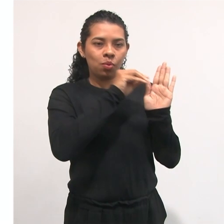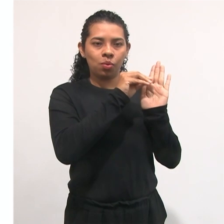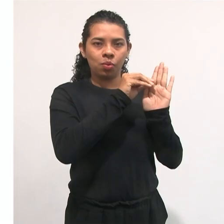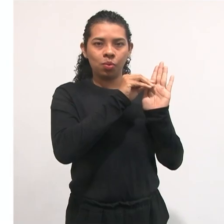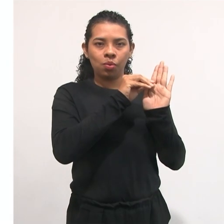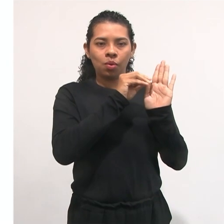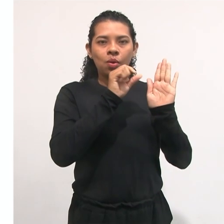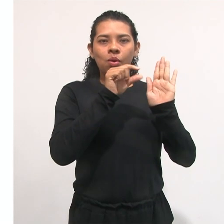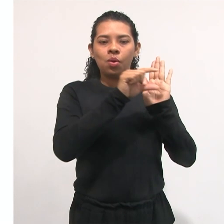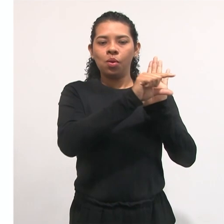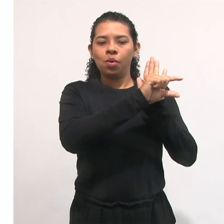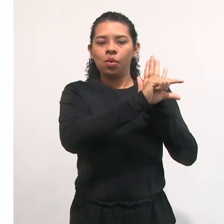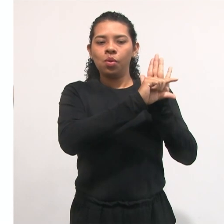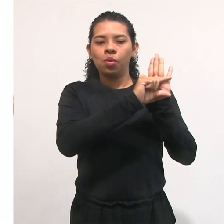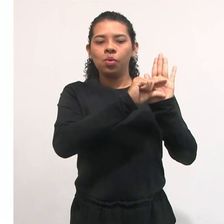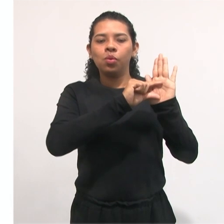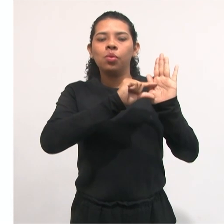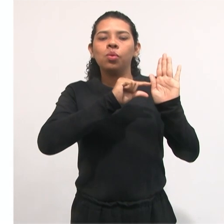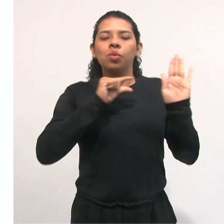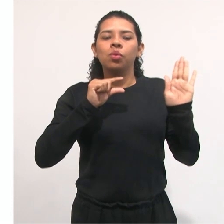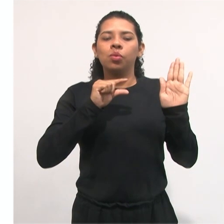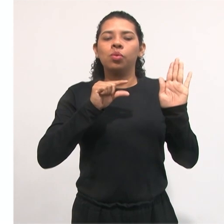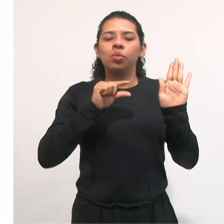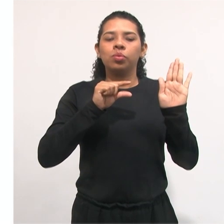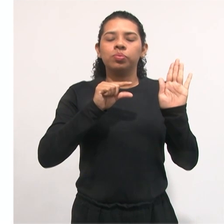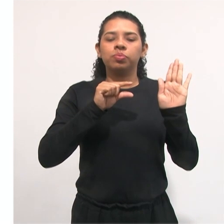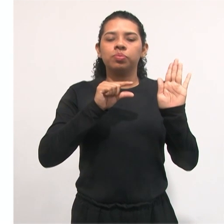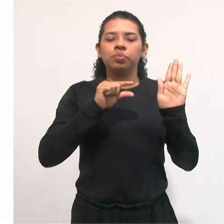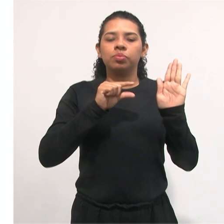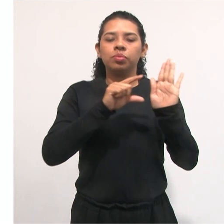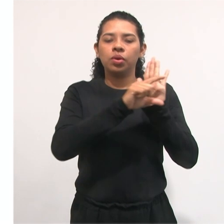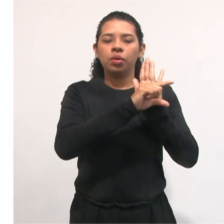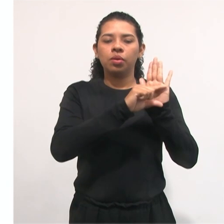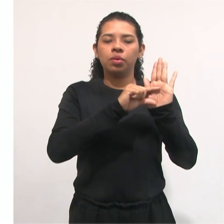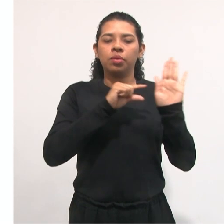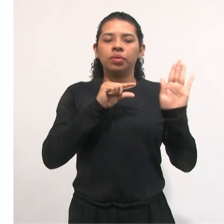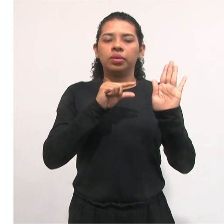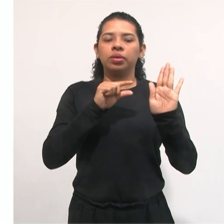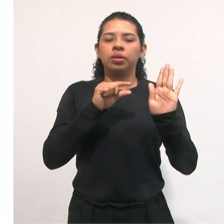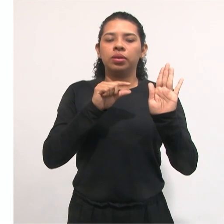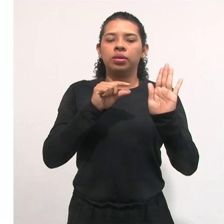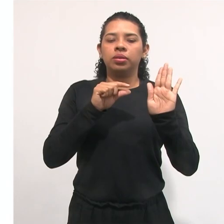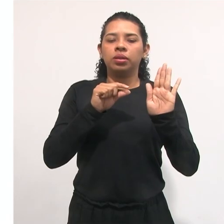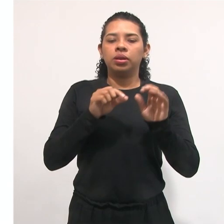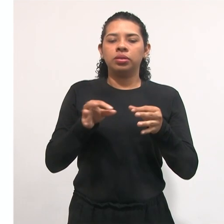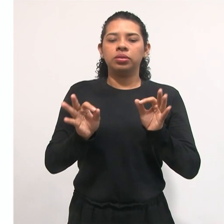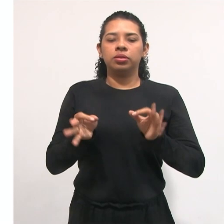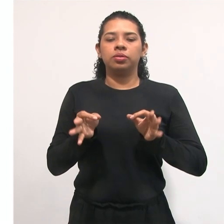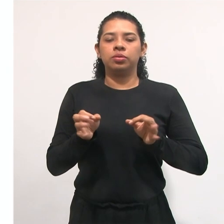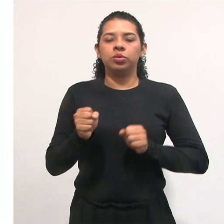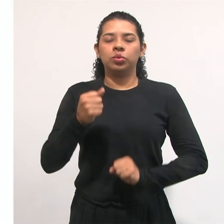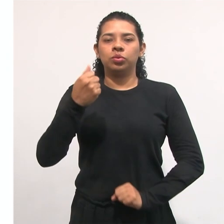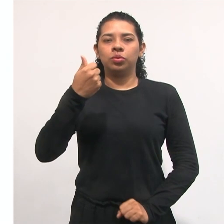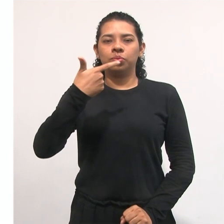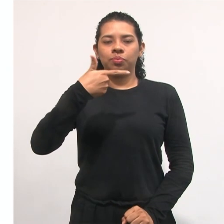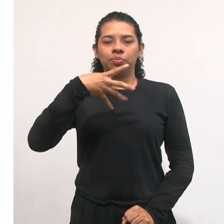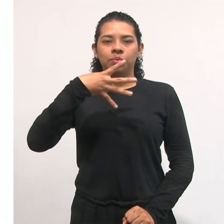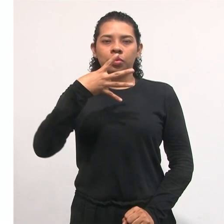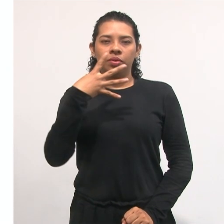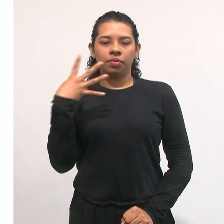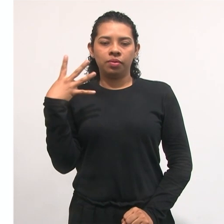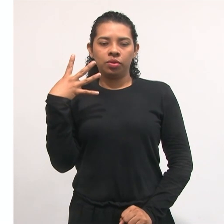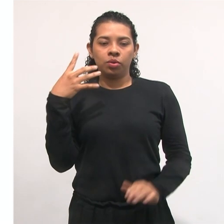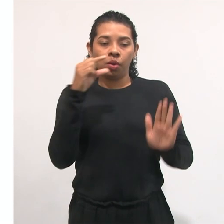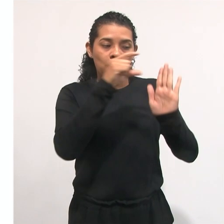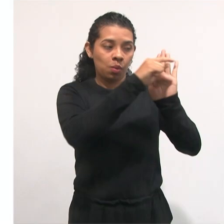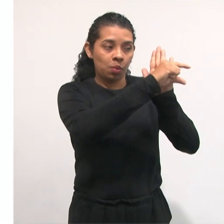ser inseridos, gente, na classe onde eu tenho esse Tzinho virado aqui, tá vendo, Classe superior. Então, por exemplo, o